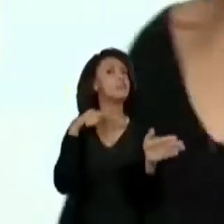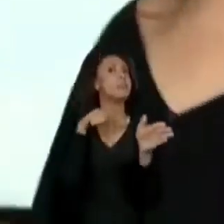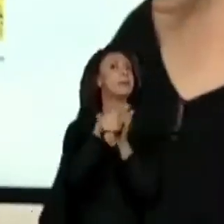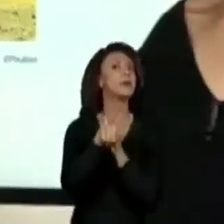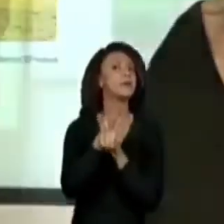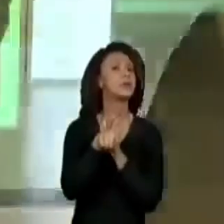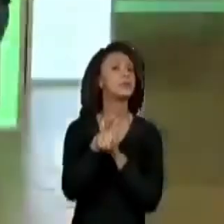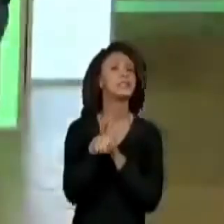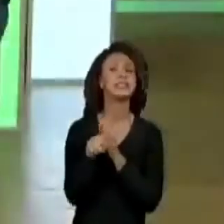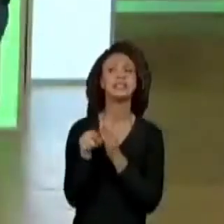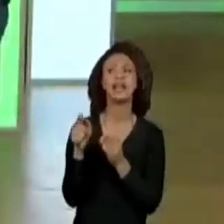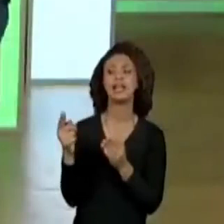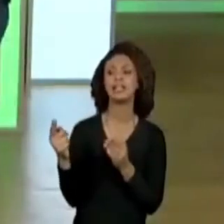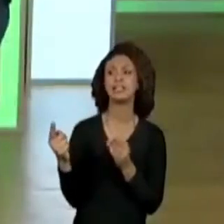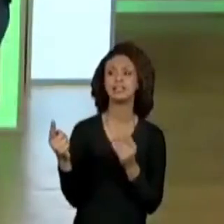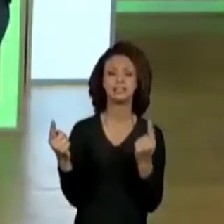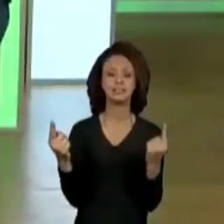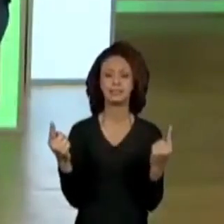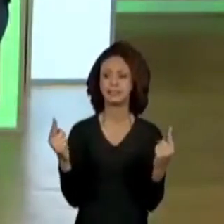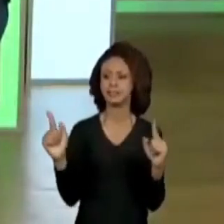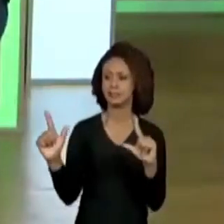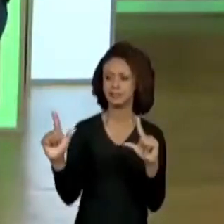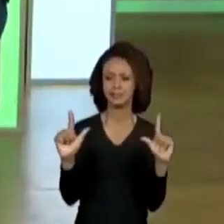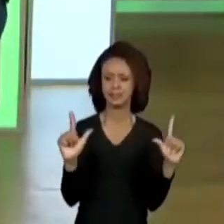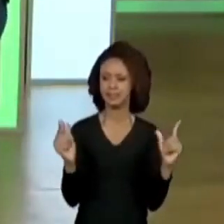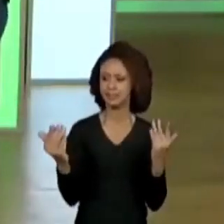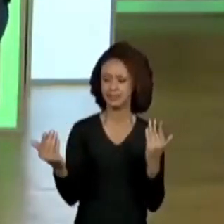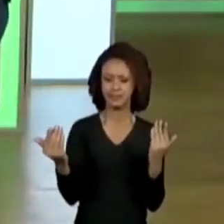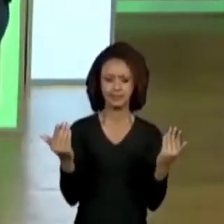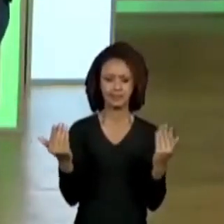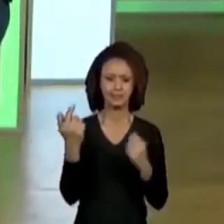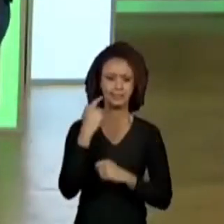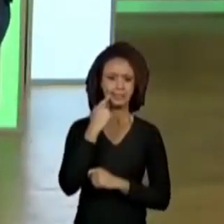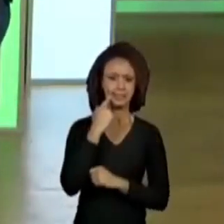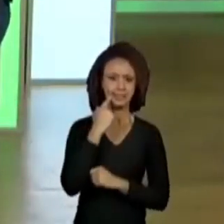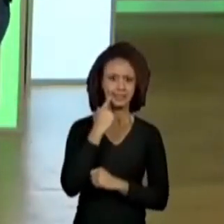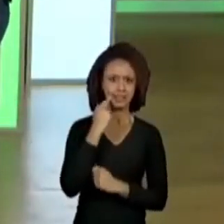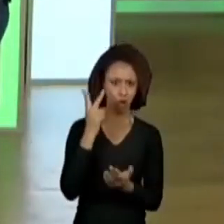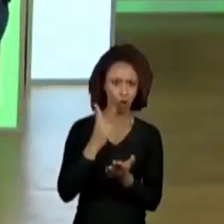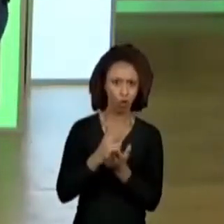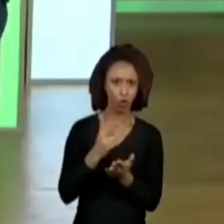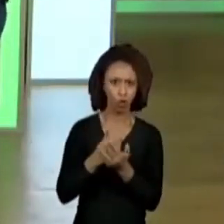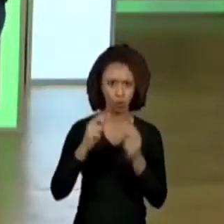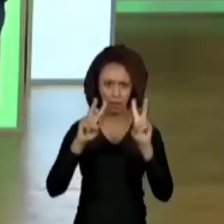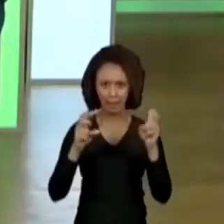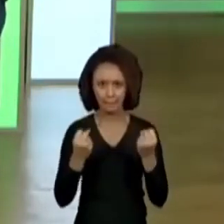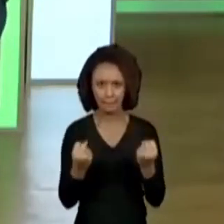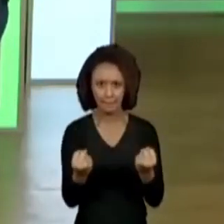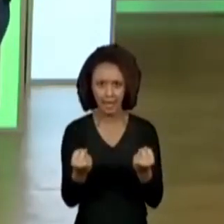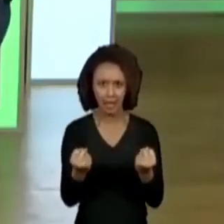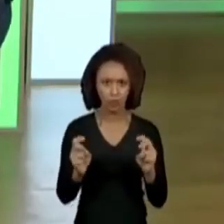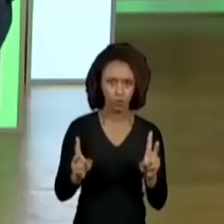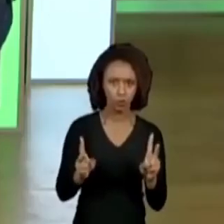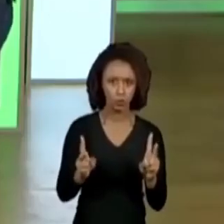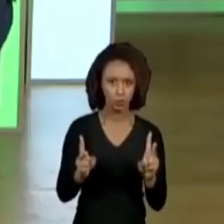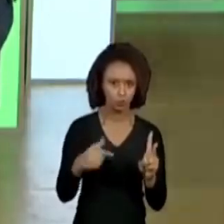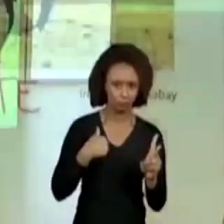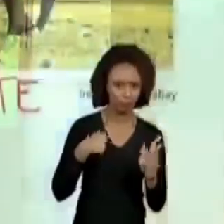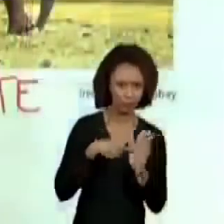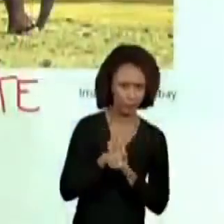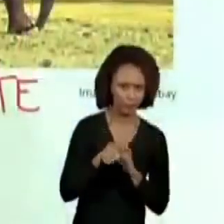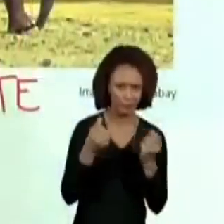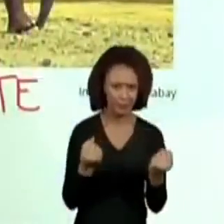fazer olhando para esses dois animais aí? Será que a gente vai continuar na mesma linha? O que vocês acham?